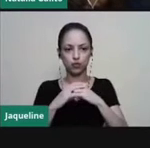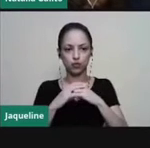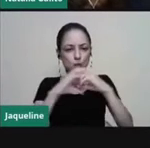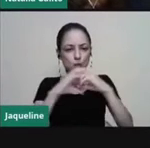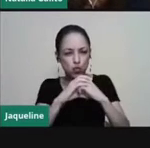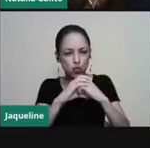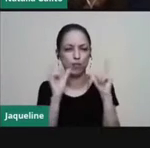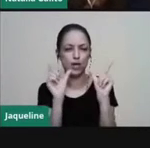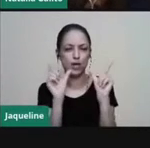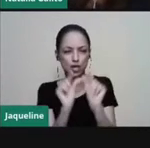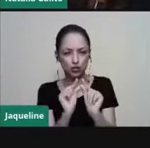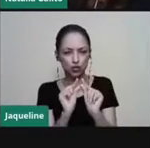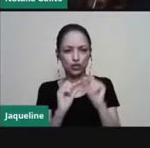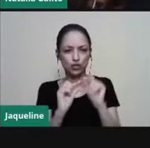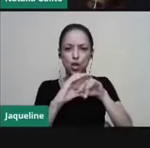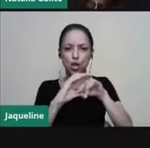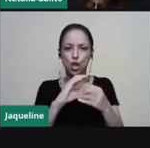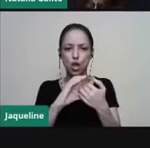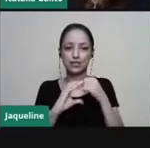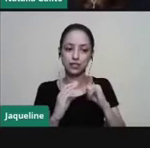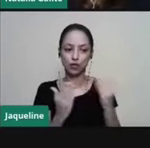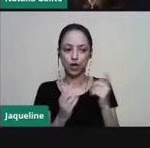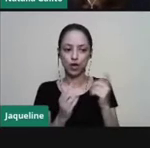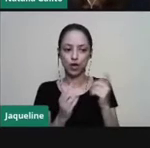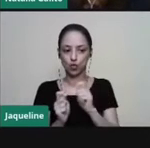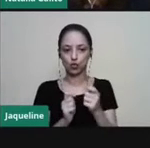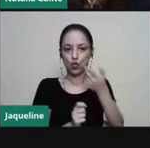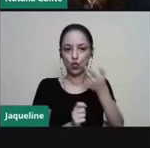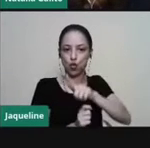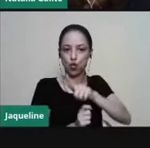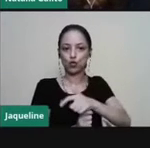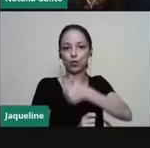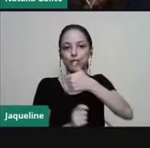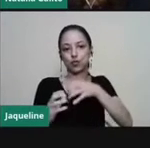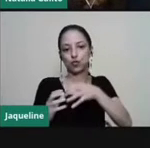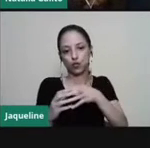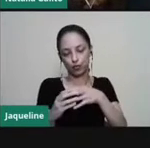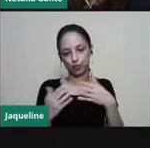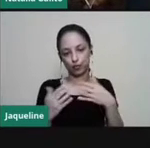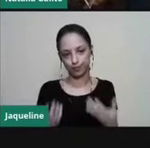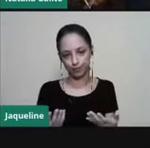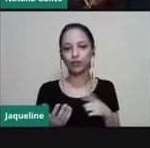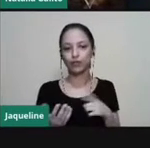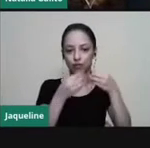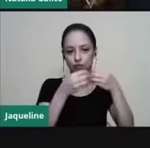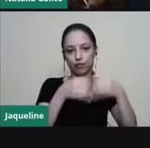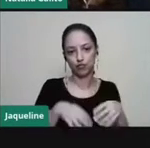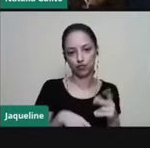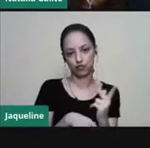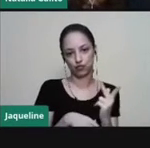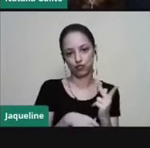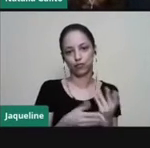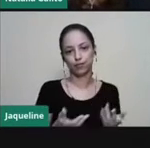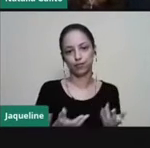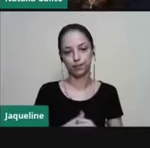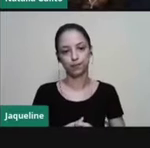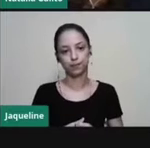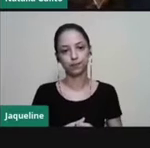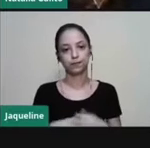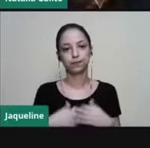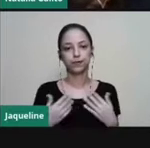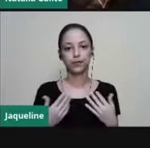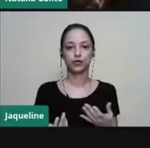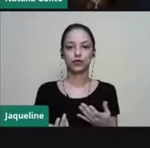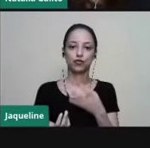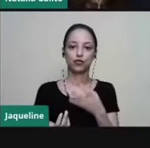um risco maior, uma função endotelial prejudicada. E a mesma coisa a gente observou aqui quando a gente vê um leito diferente, né, que é a